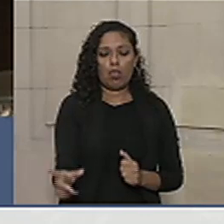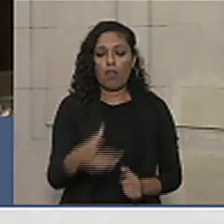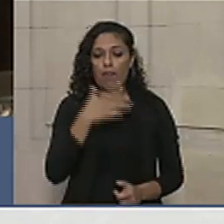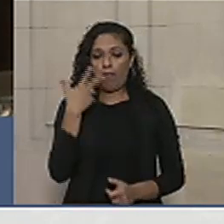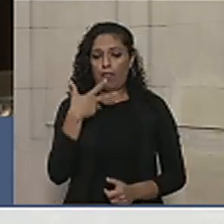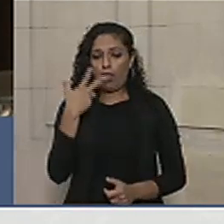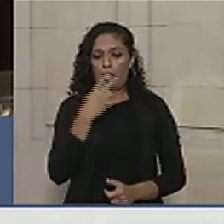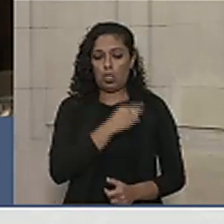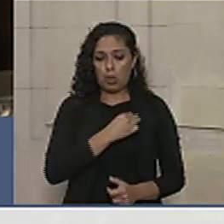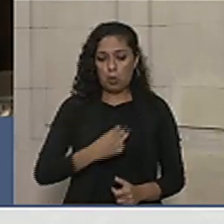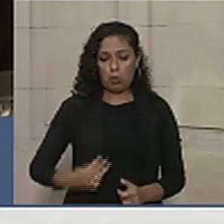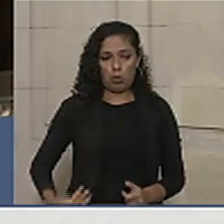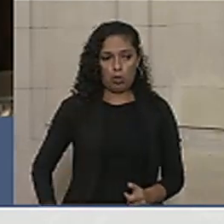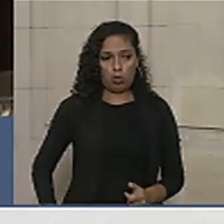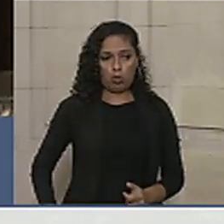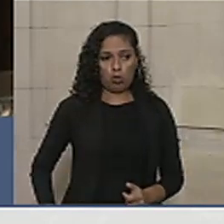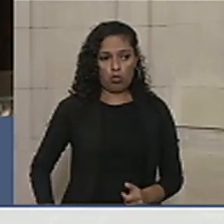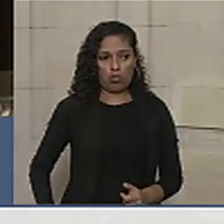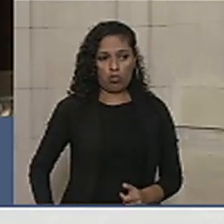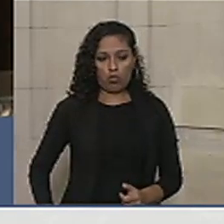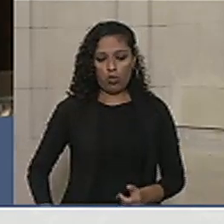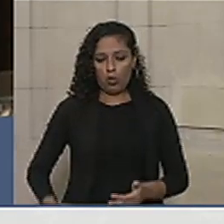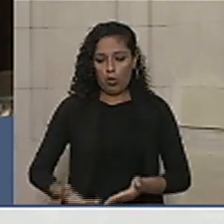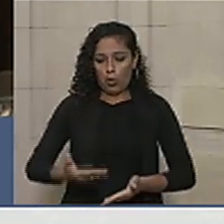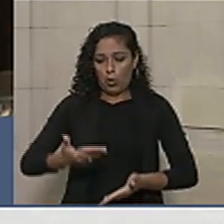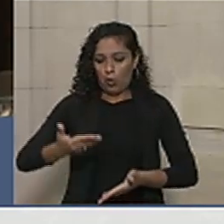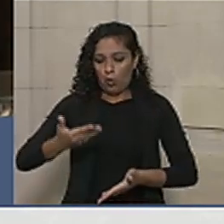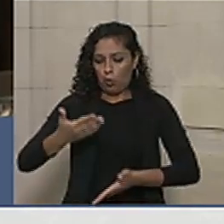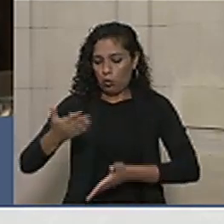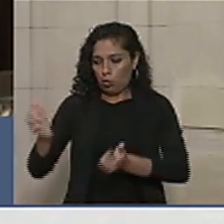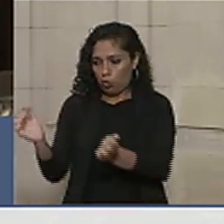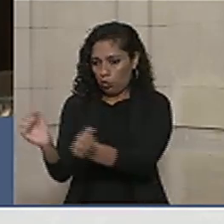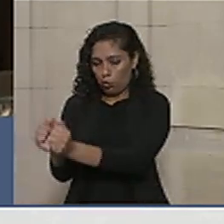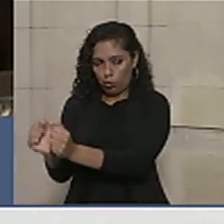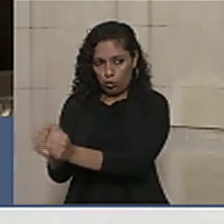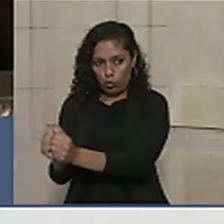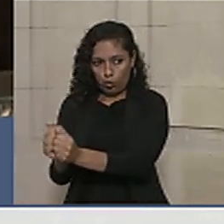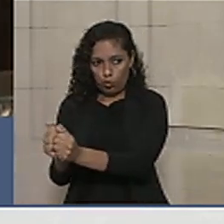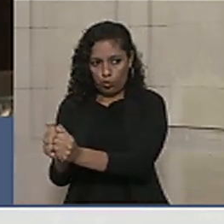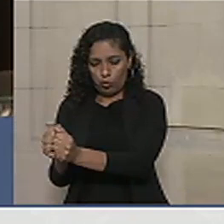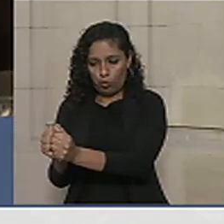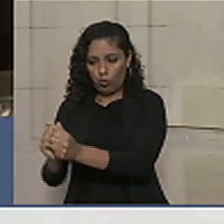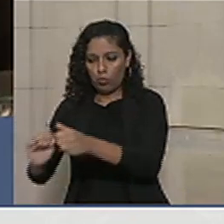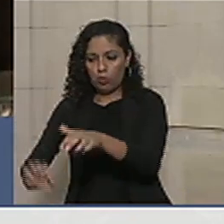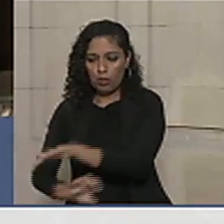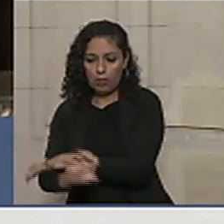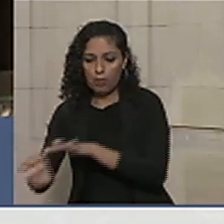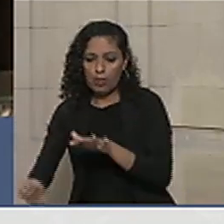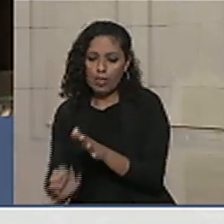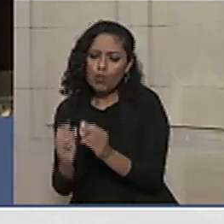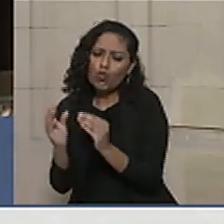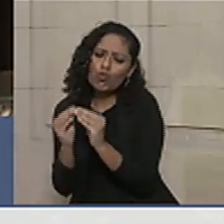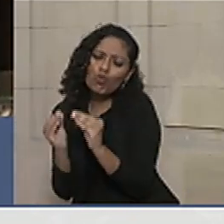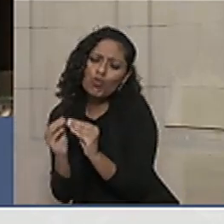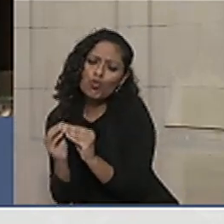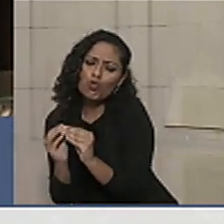ministro, quando trata os empresários, é chuchuca, e quando